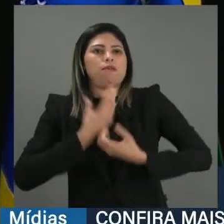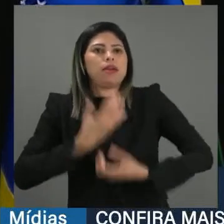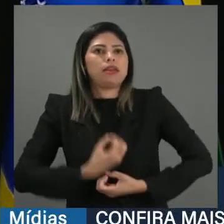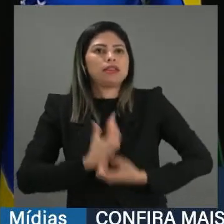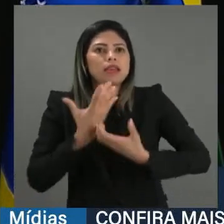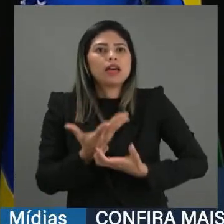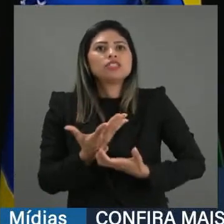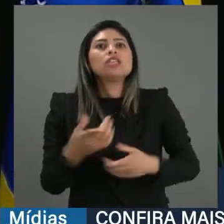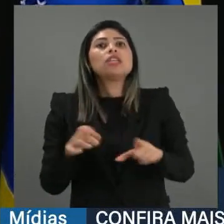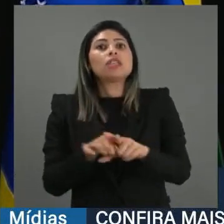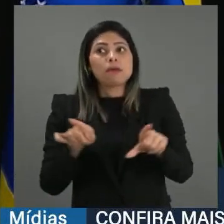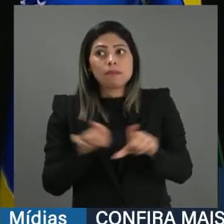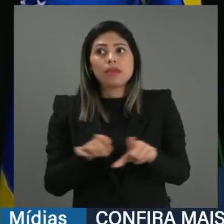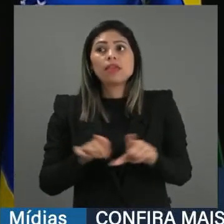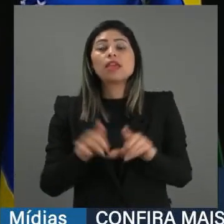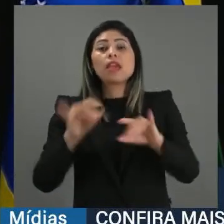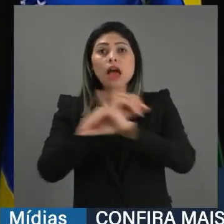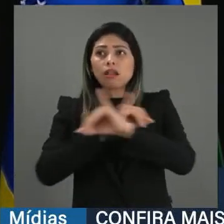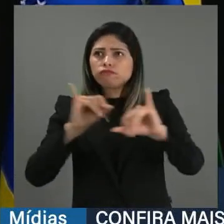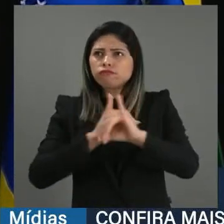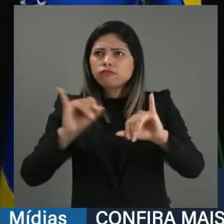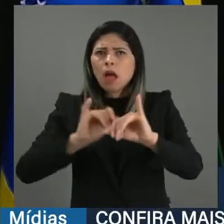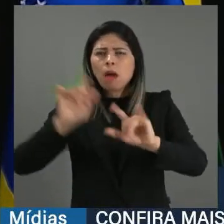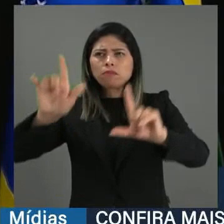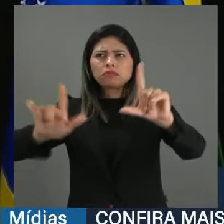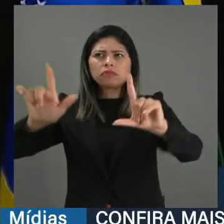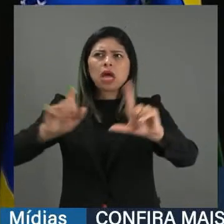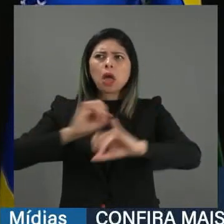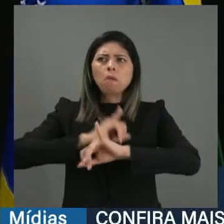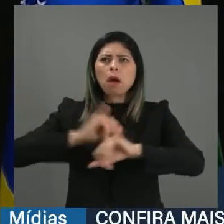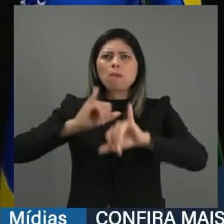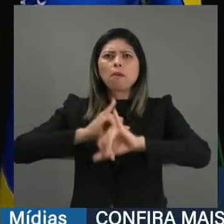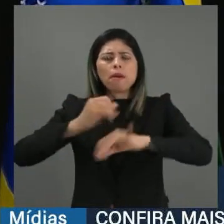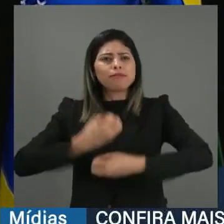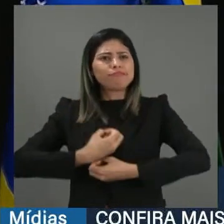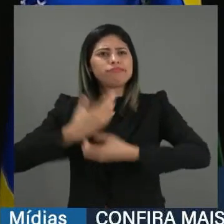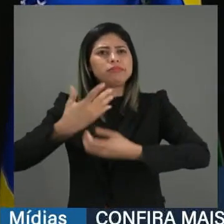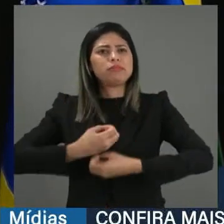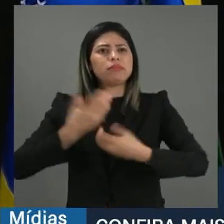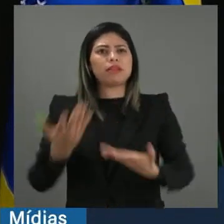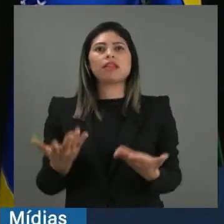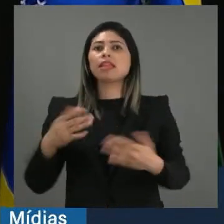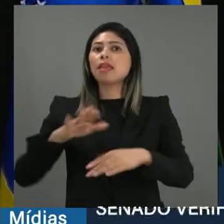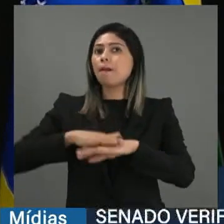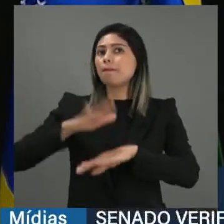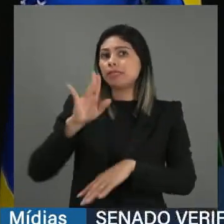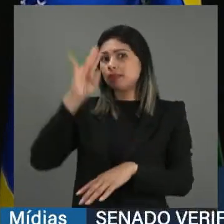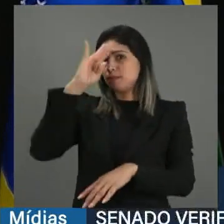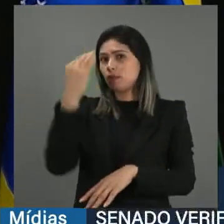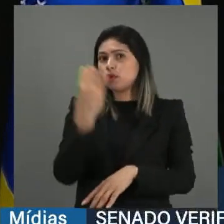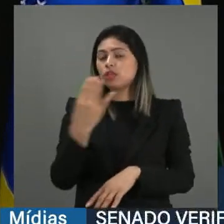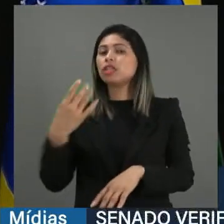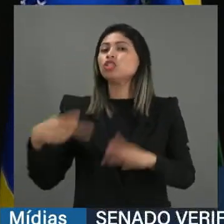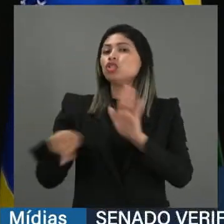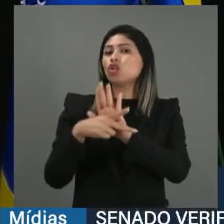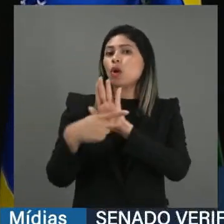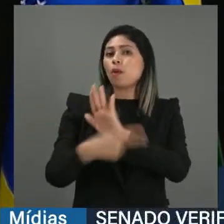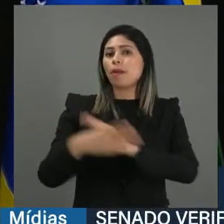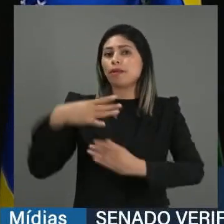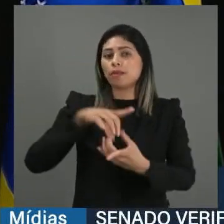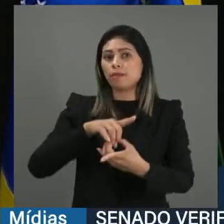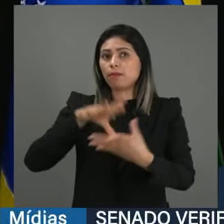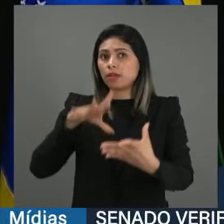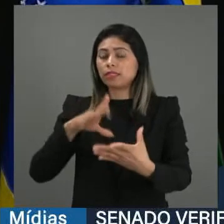à liberdade de imprensa, pilares fundamentais de qualquer democracia.